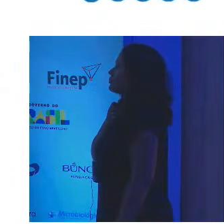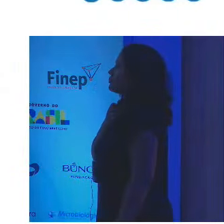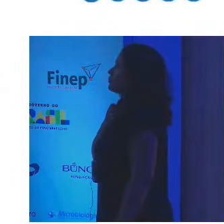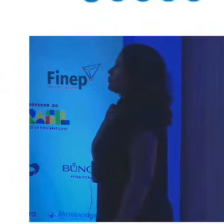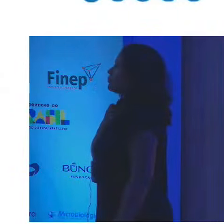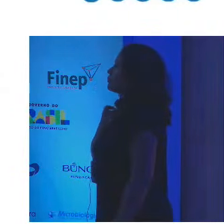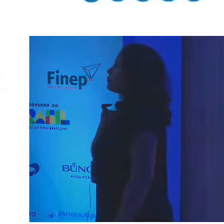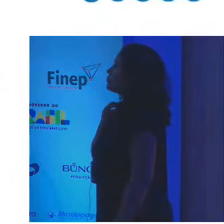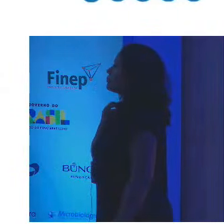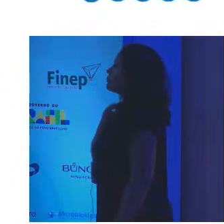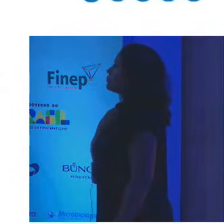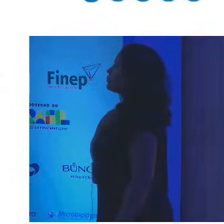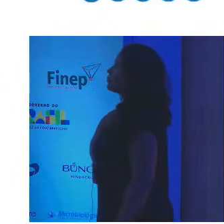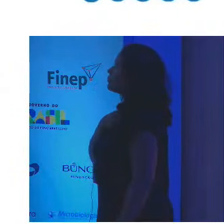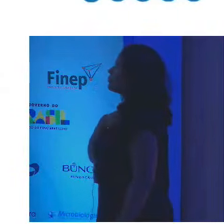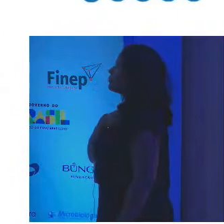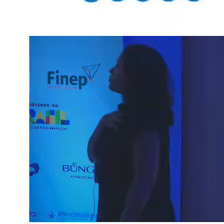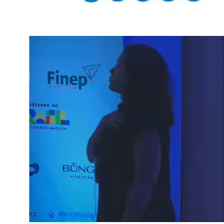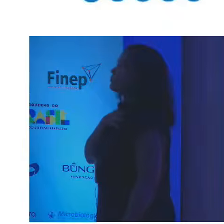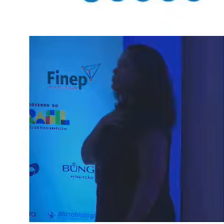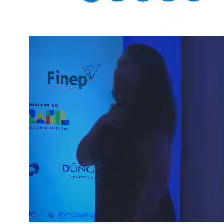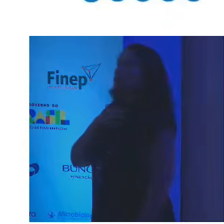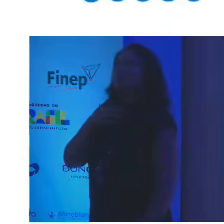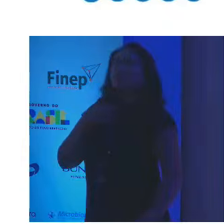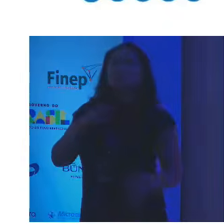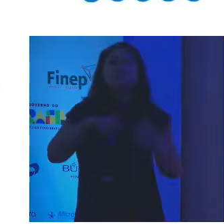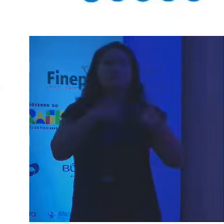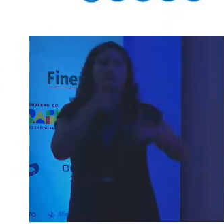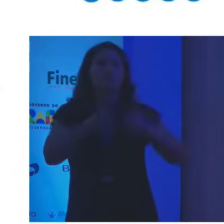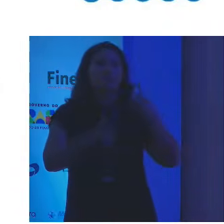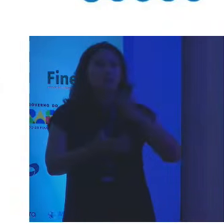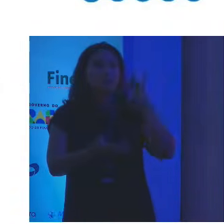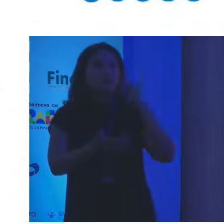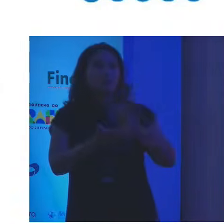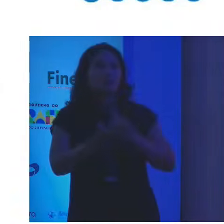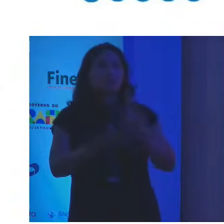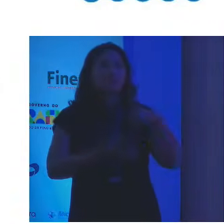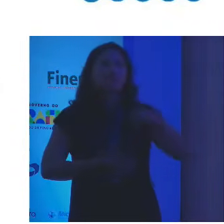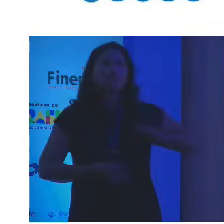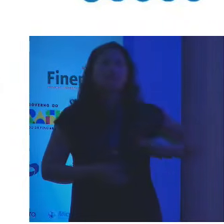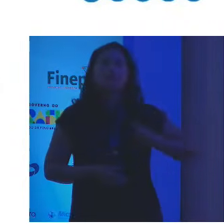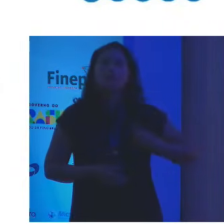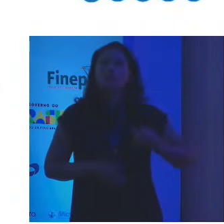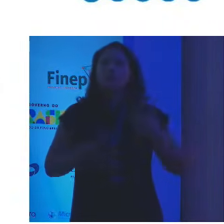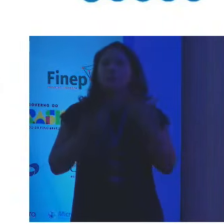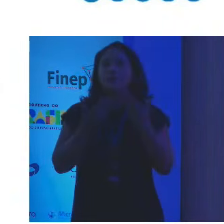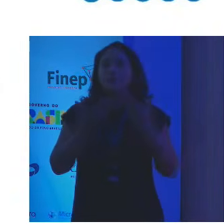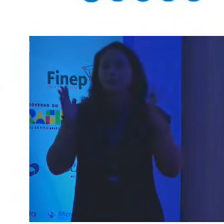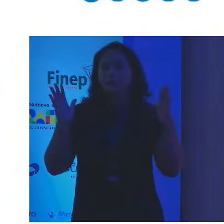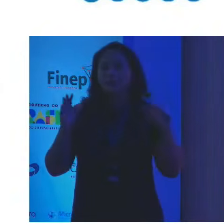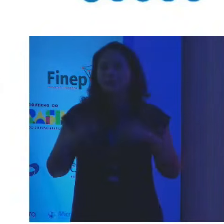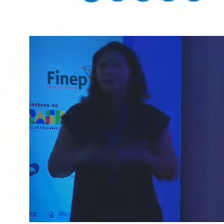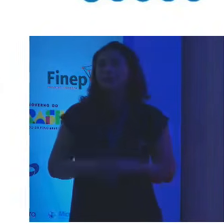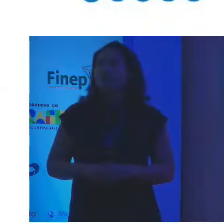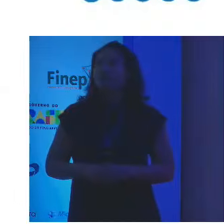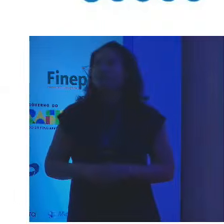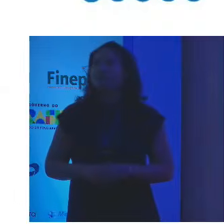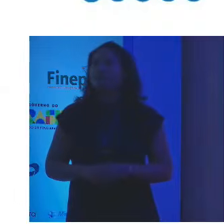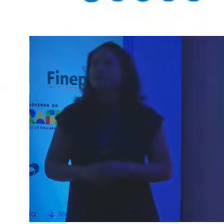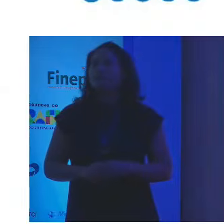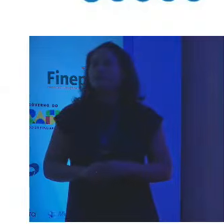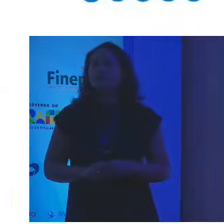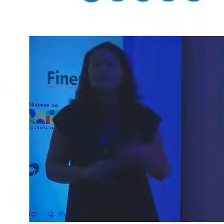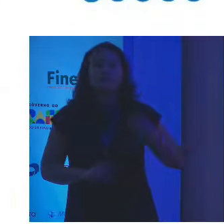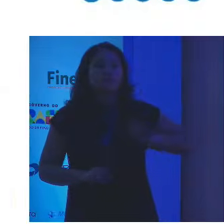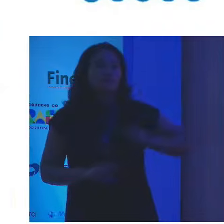Os trabalhos, na verdade, estão ainda numa fase inicial, eu diria, de mapeamento, né, da sua extensão. Existe uma discussão,